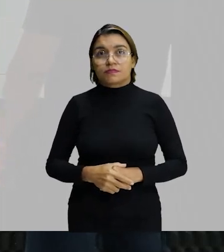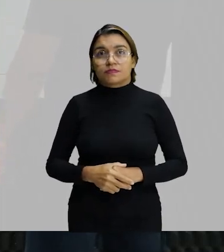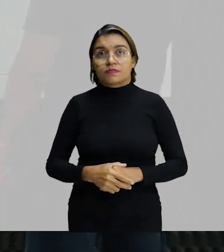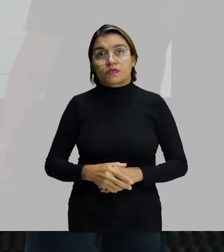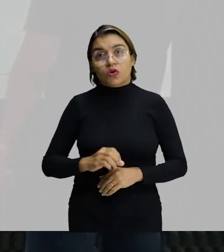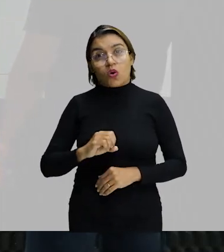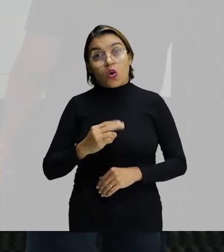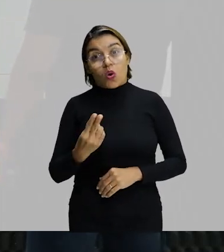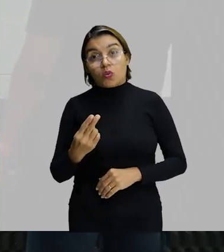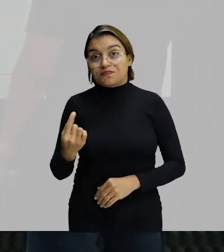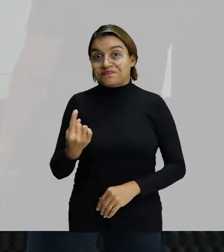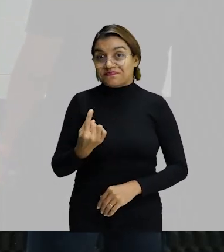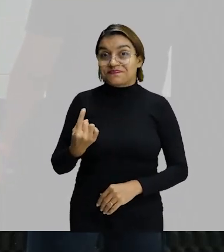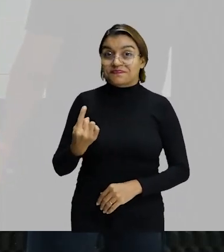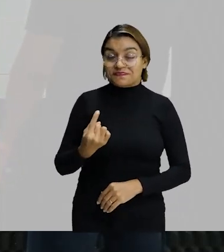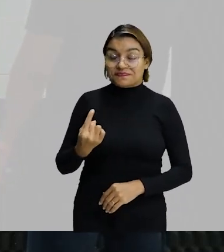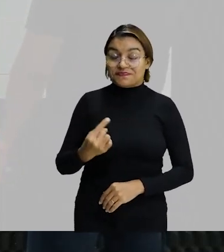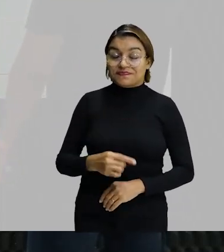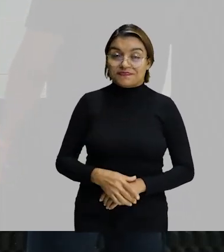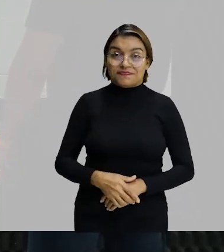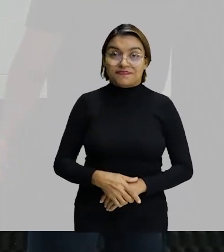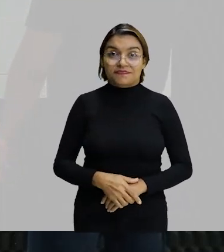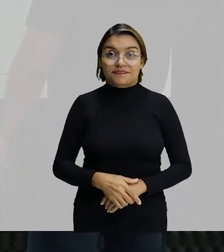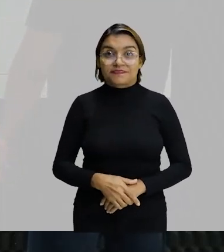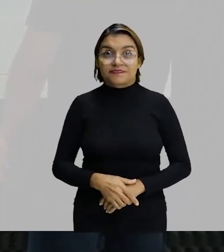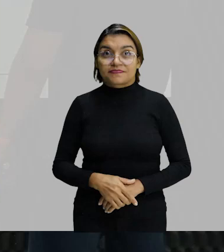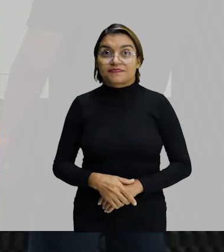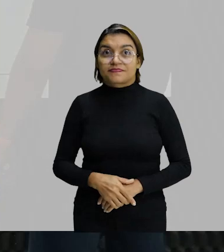Ou singulares.